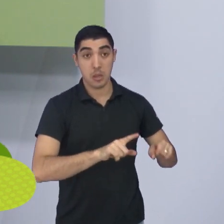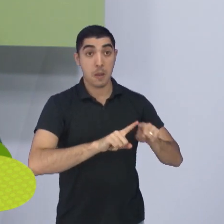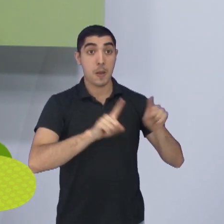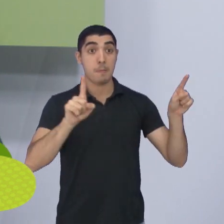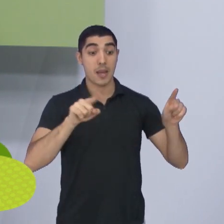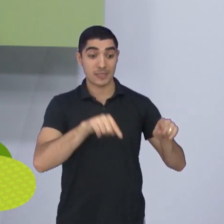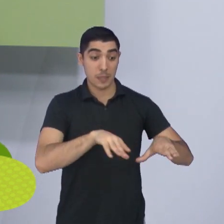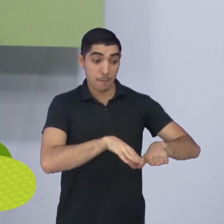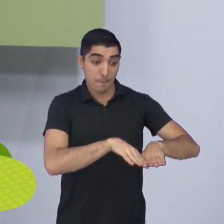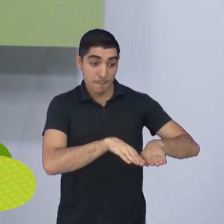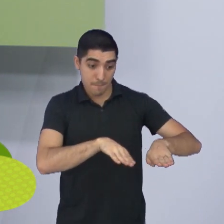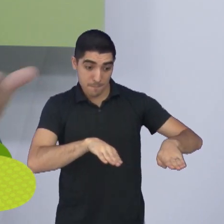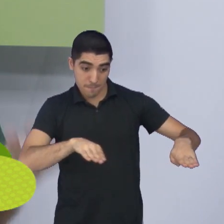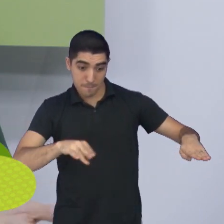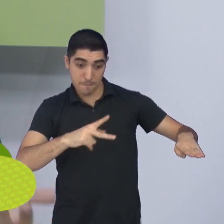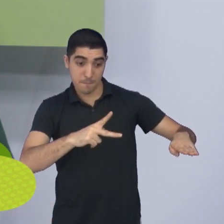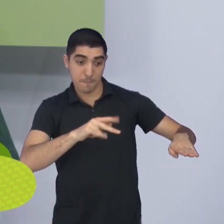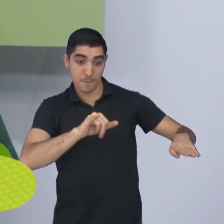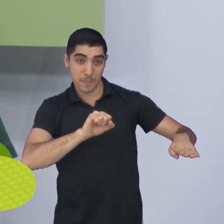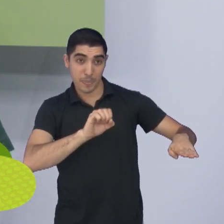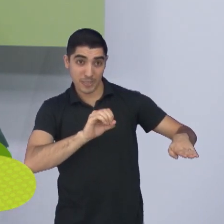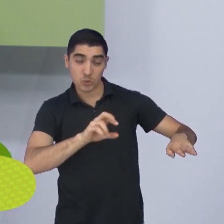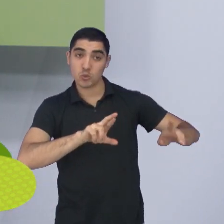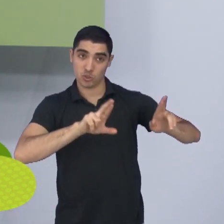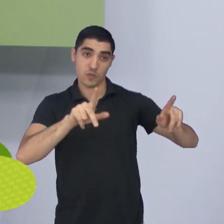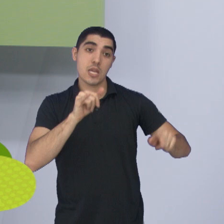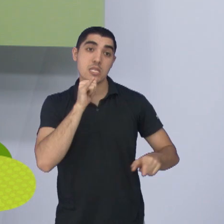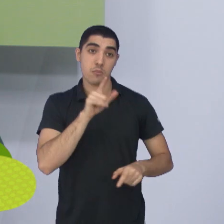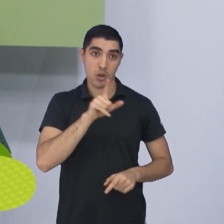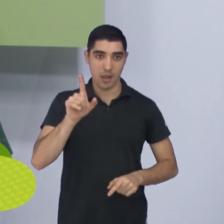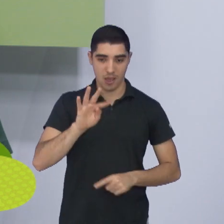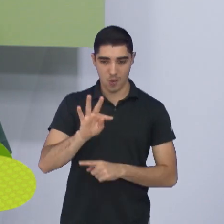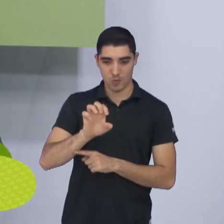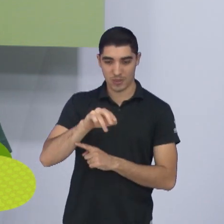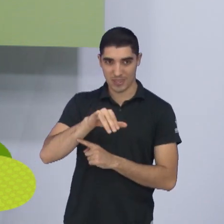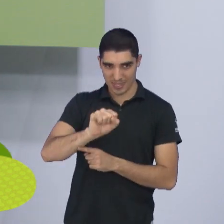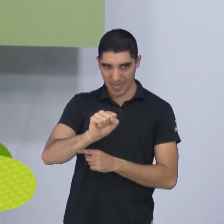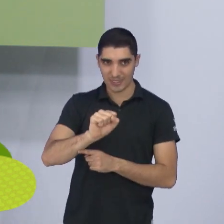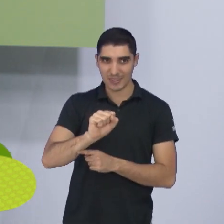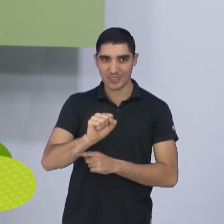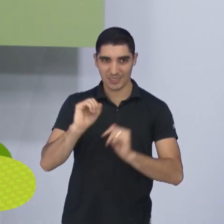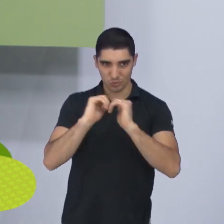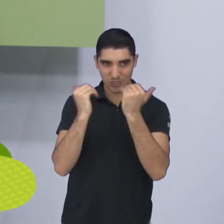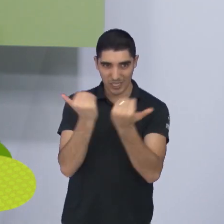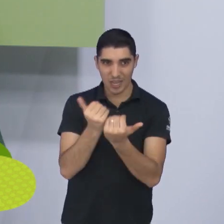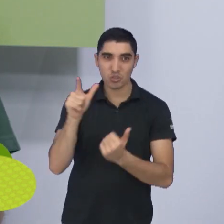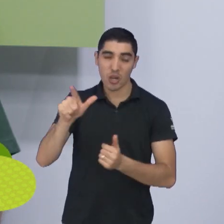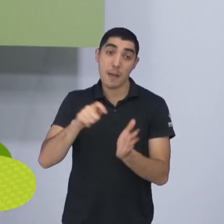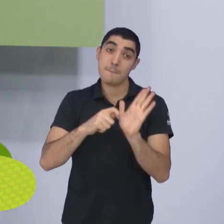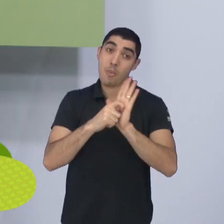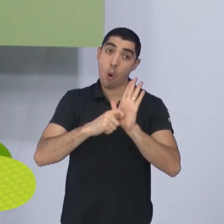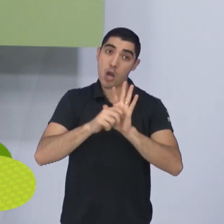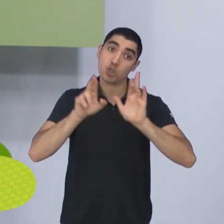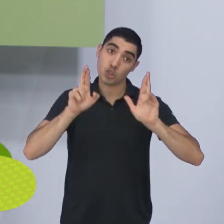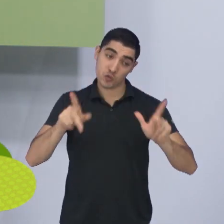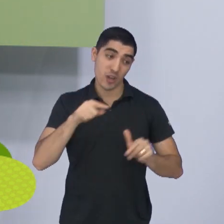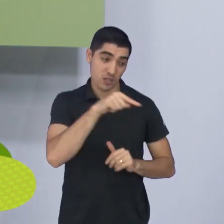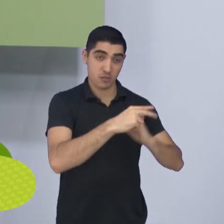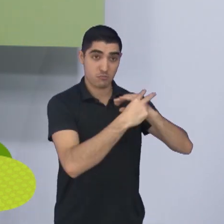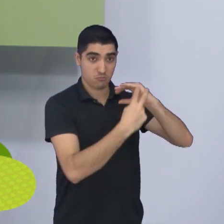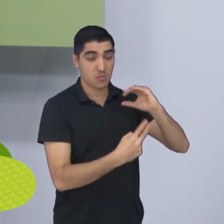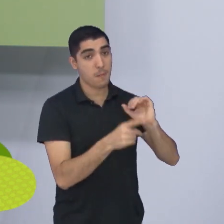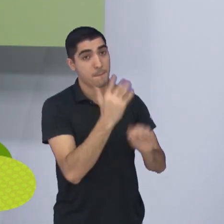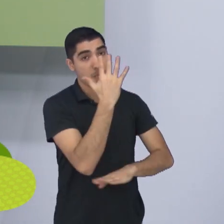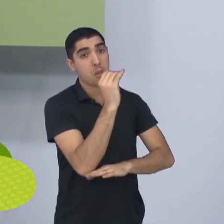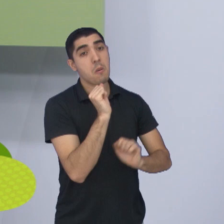tipos de piso são bem diferentes do tênis clube para a Farmaconde Arena. Acho que esse tipo de piso pode